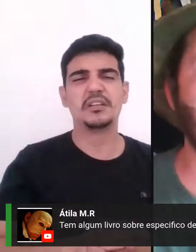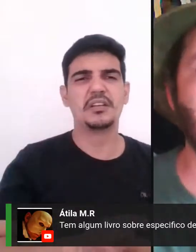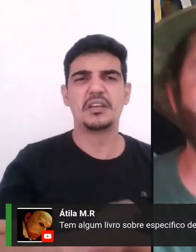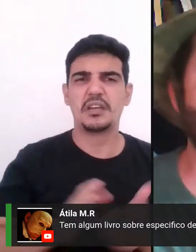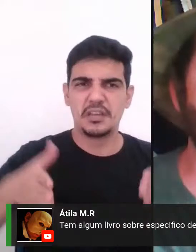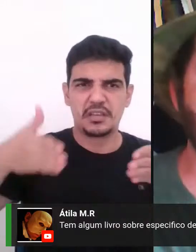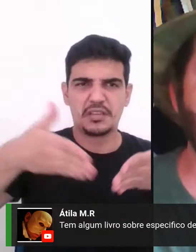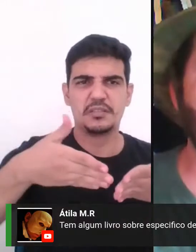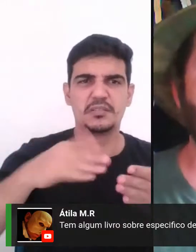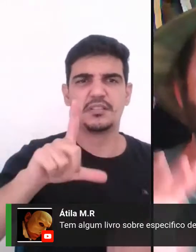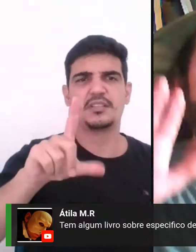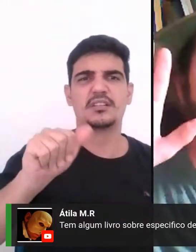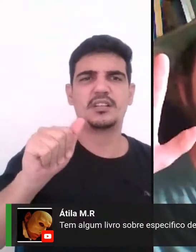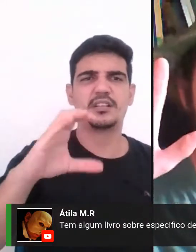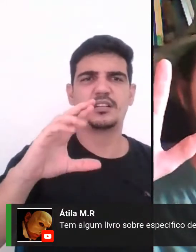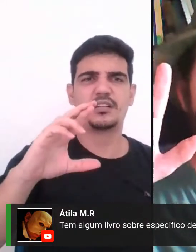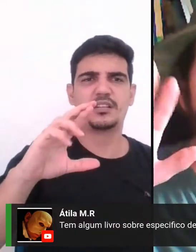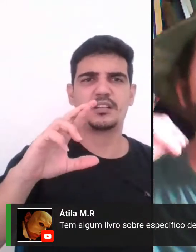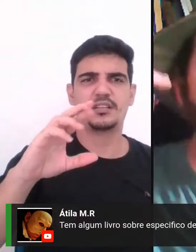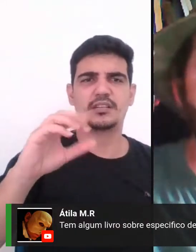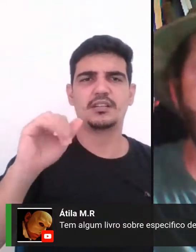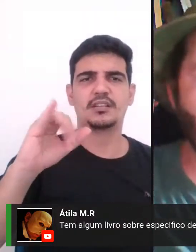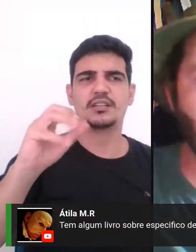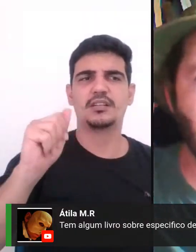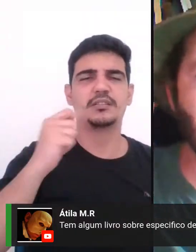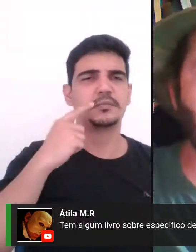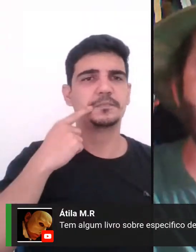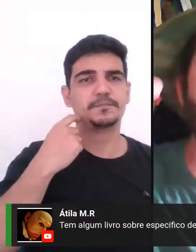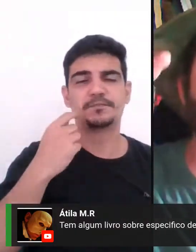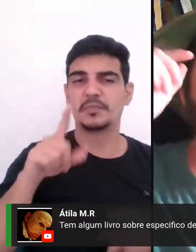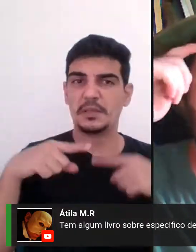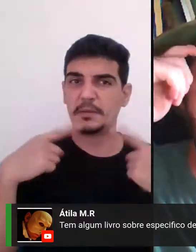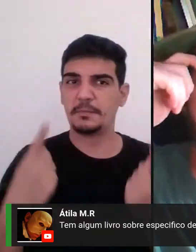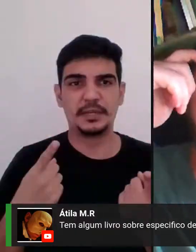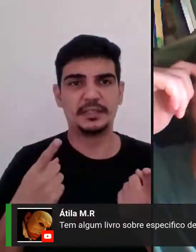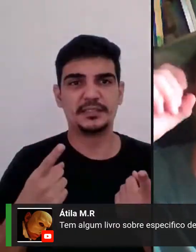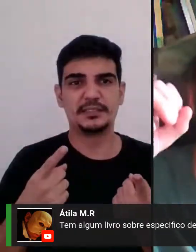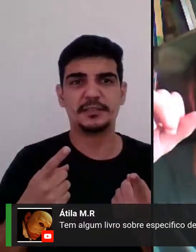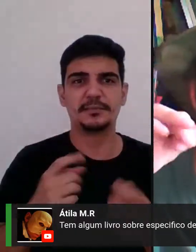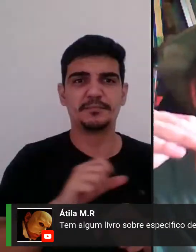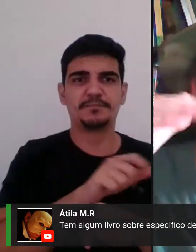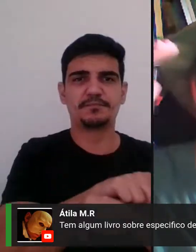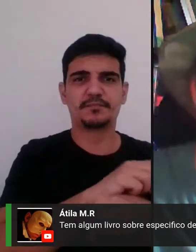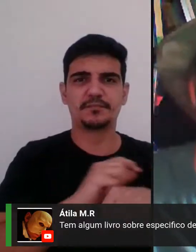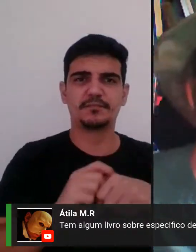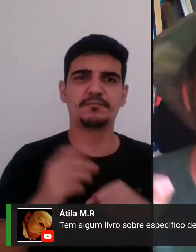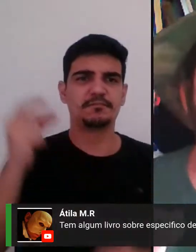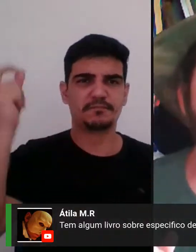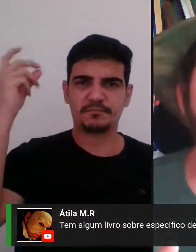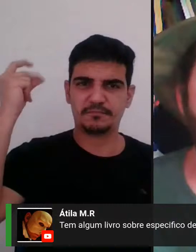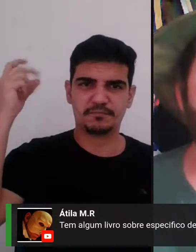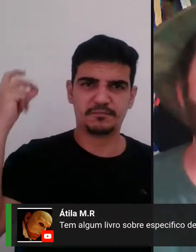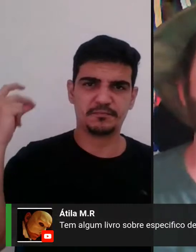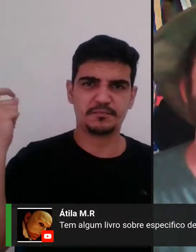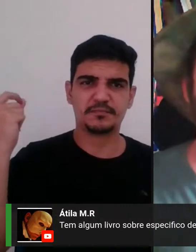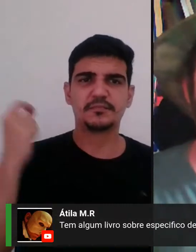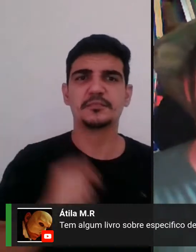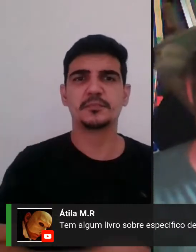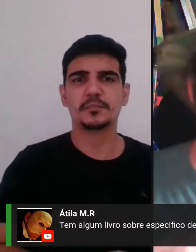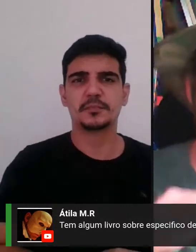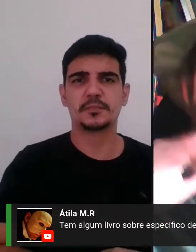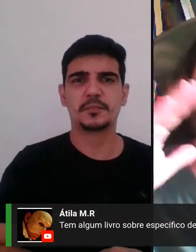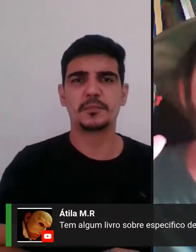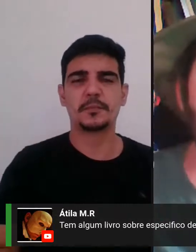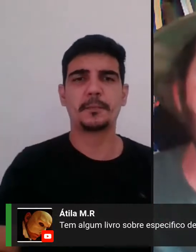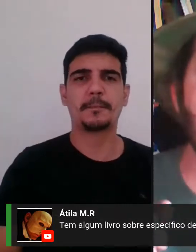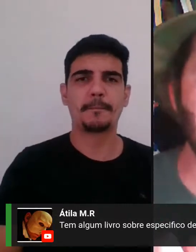do Brasil, não conheço. Tem artigos, né? De vez em quando o pessoal publica aí artigos sobre as lacraias. Né? Scolopendra